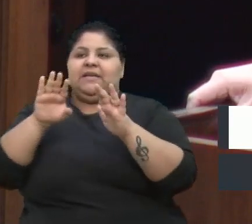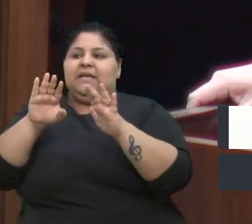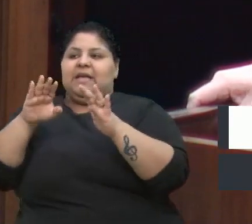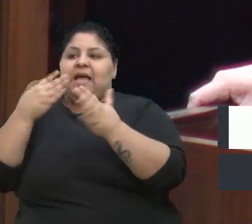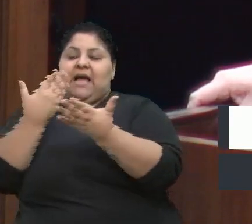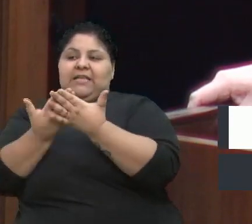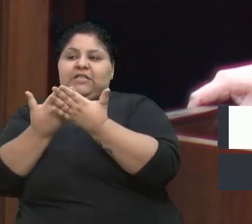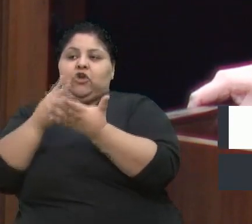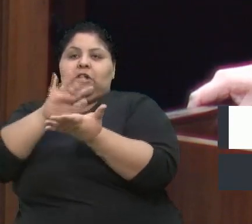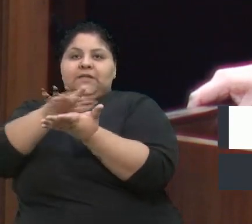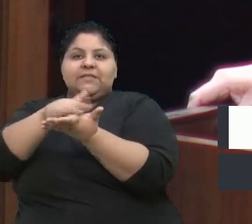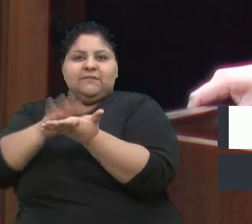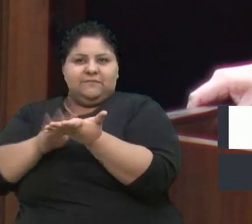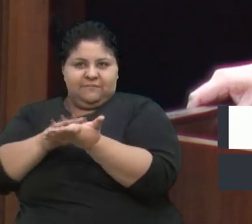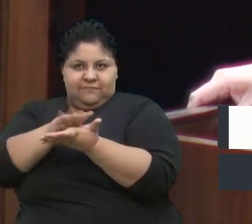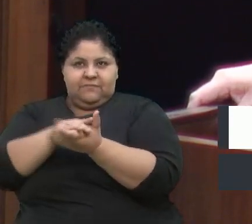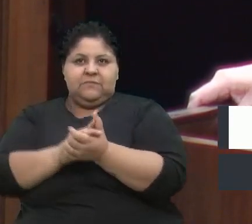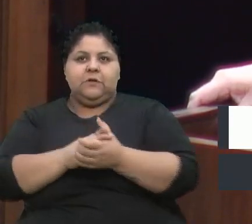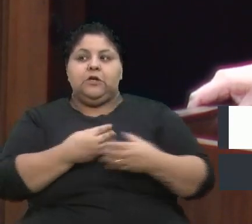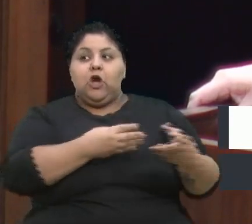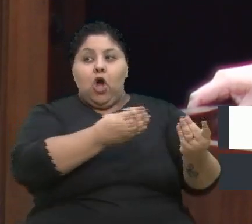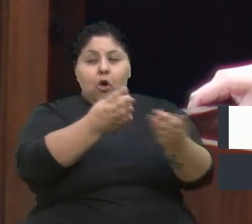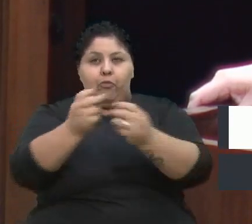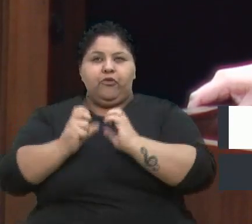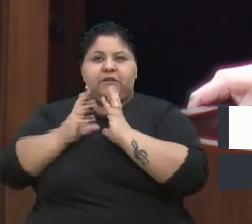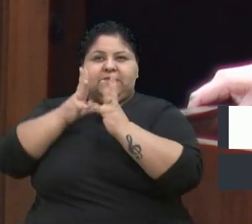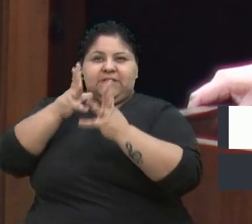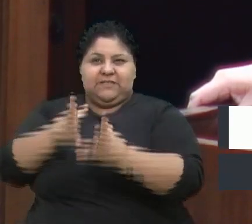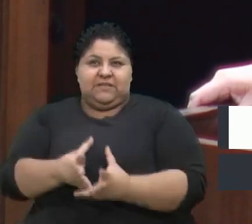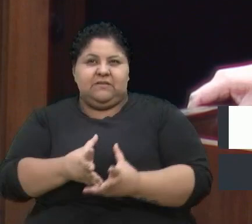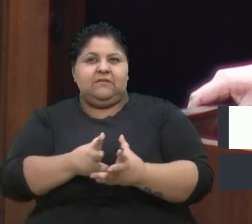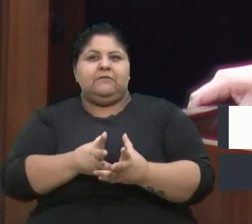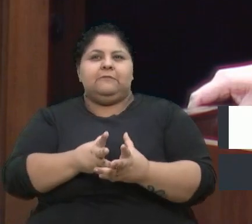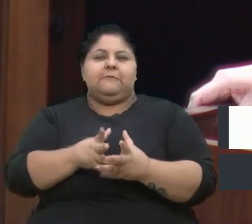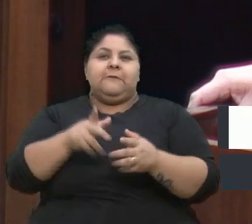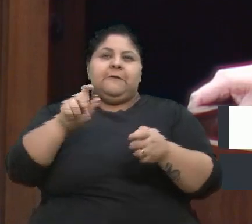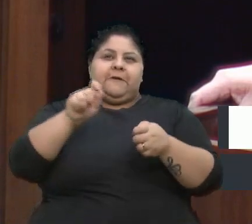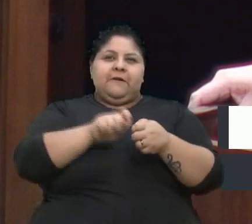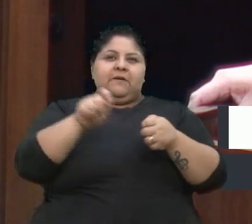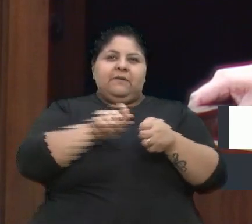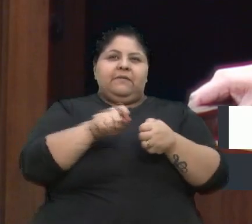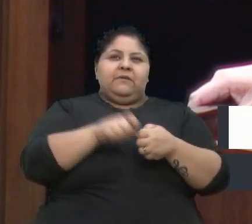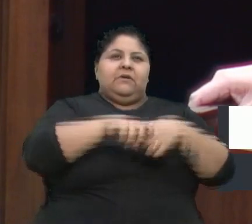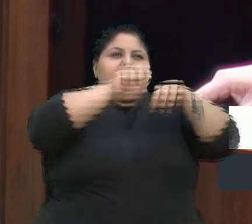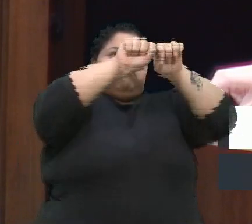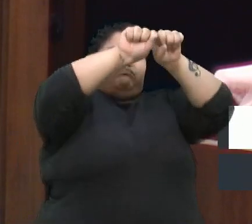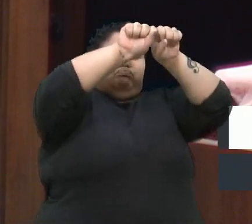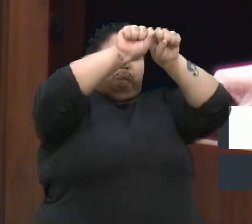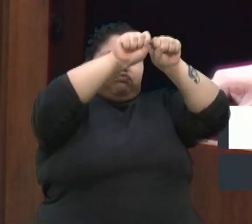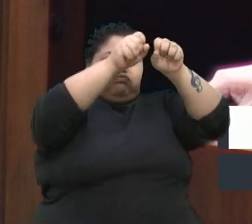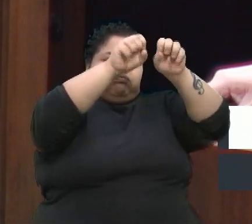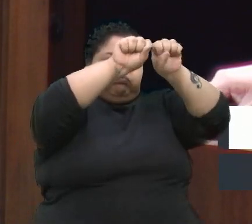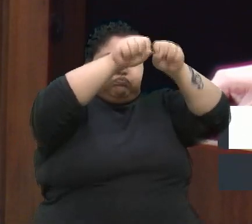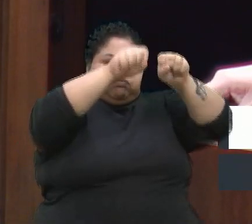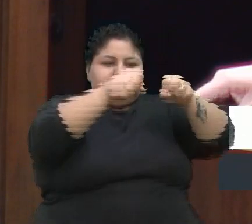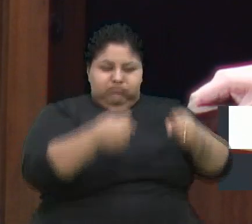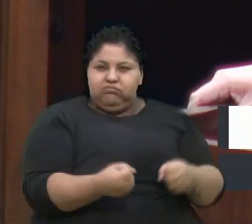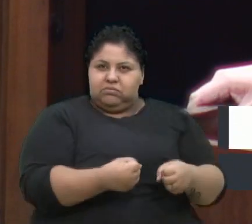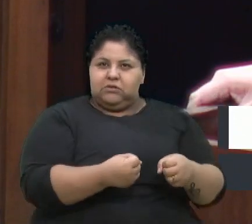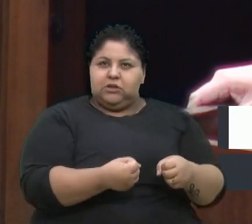ações foram ações demolitórias que foram impetradas pelo município contra, então, assim, essas